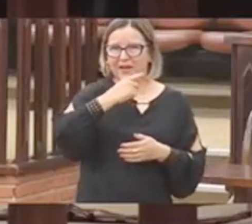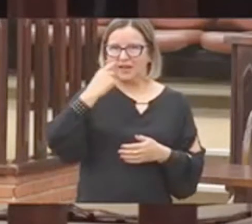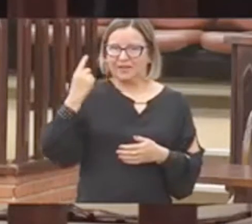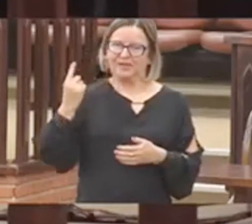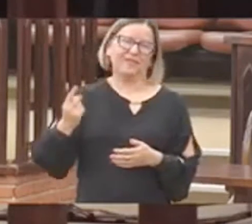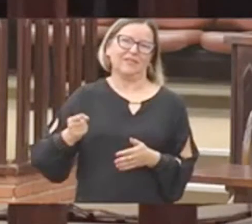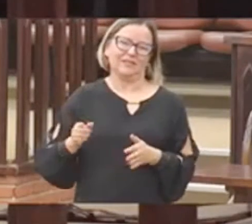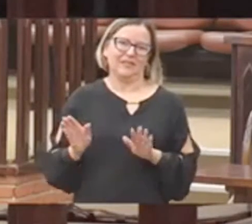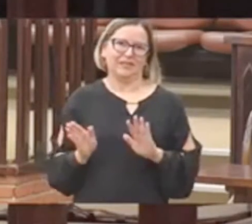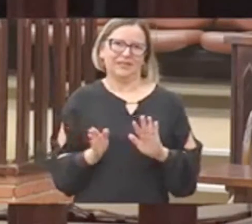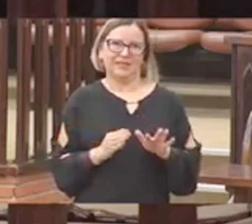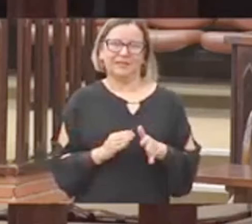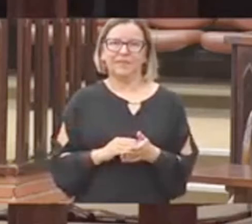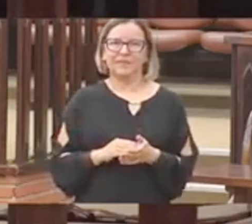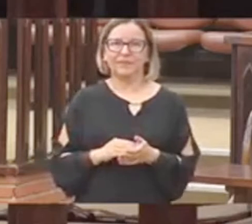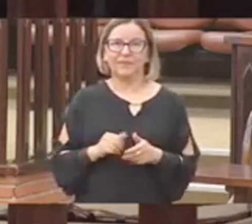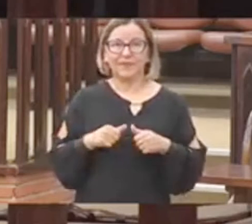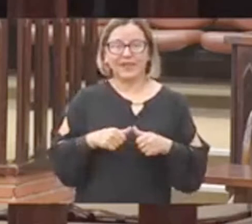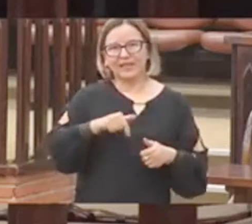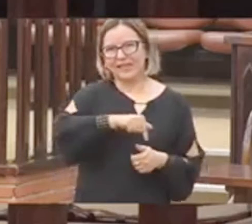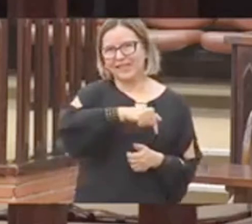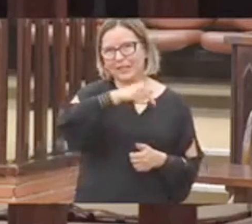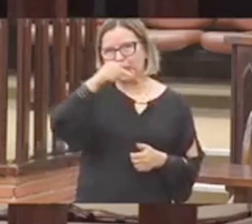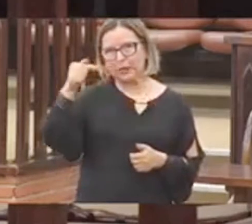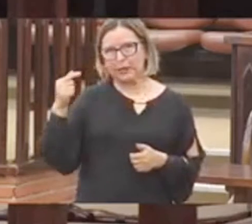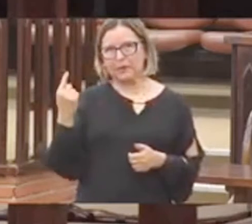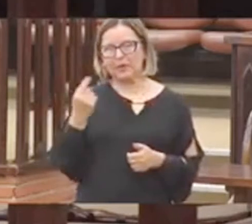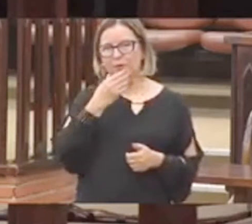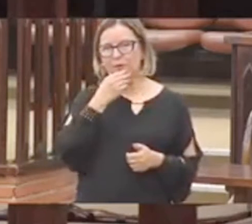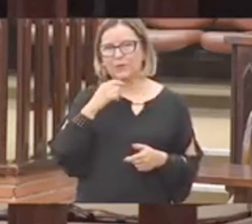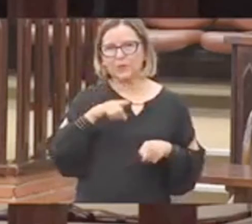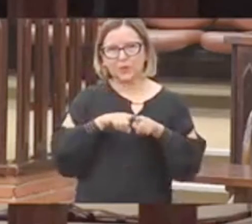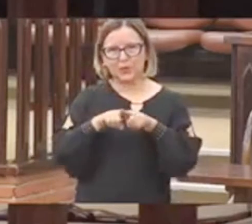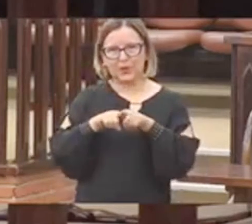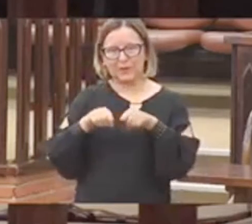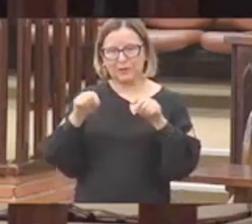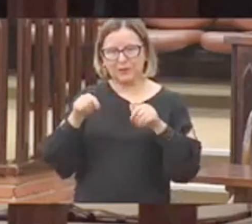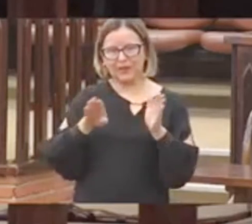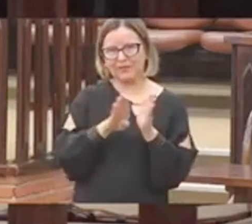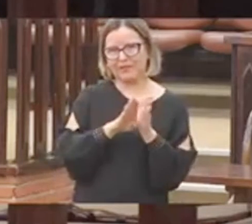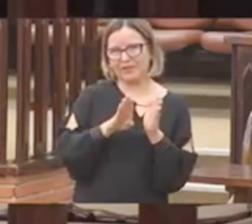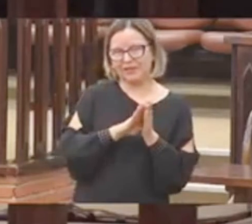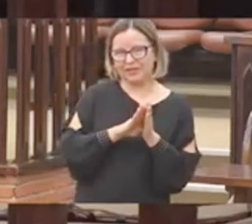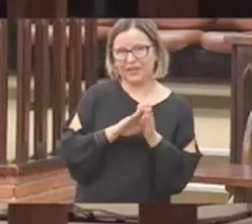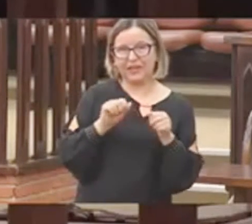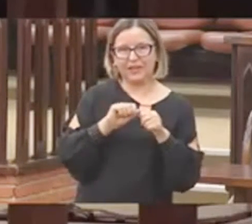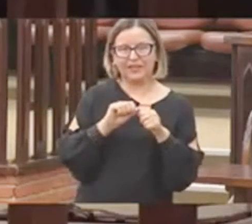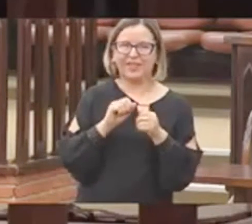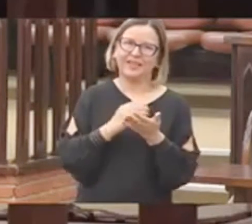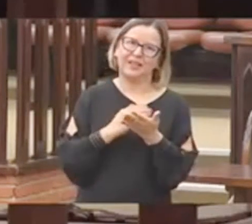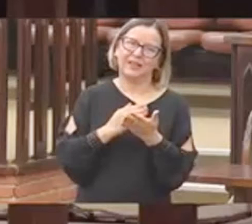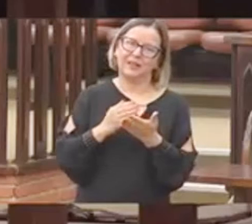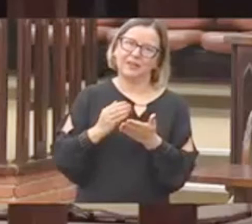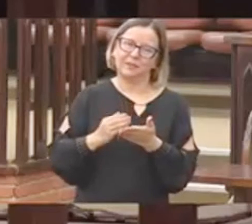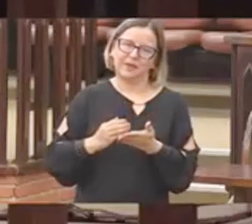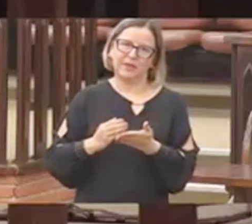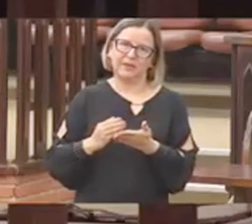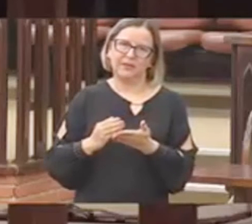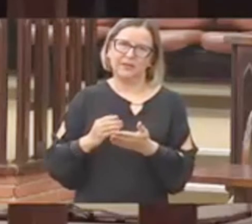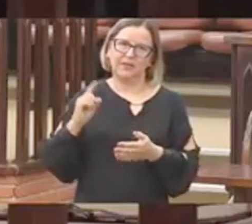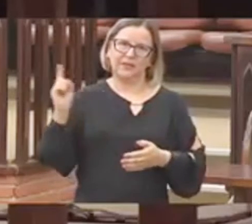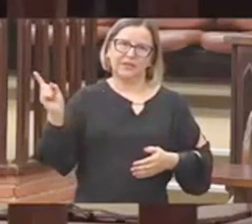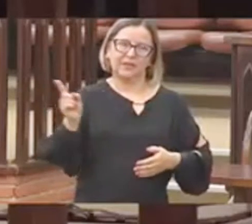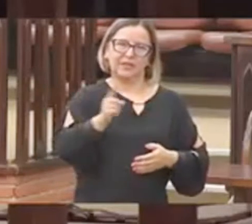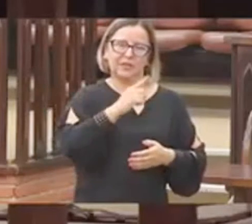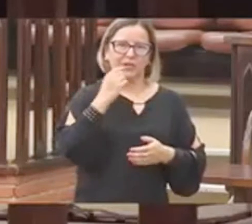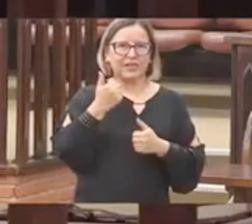Essa semana, um irmão aqui da nossa igreja, que inclusive faz parte da nossa